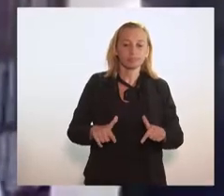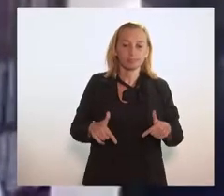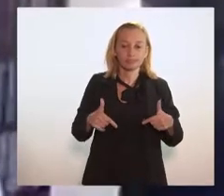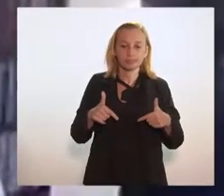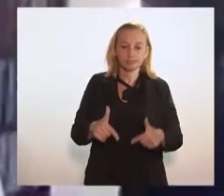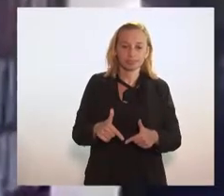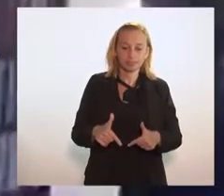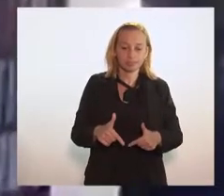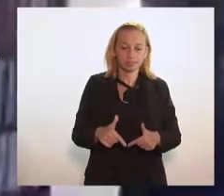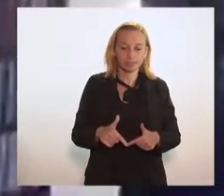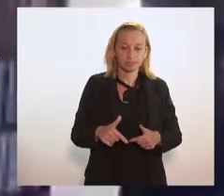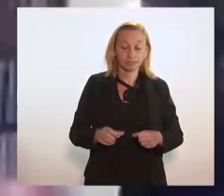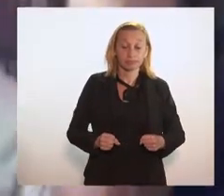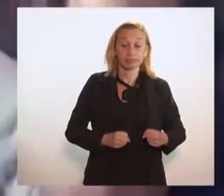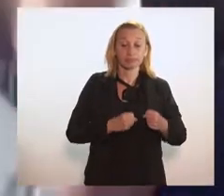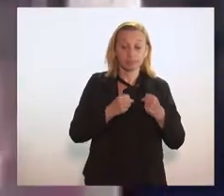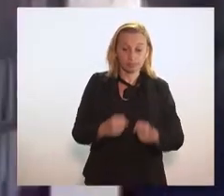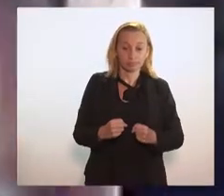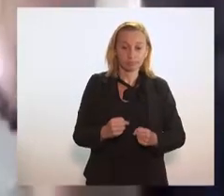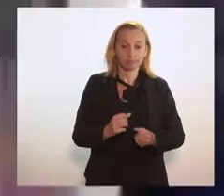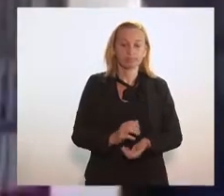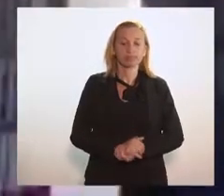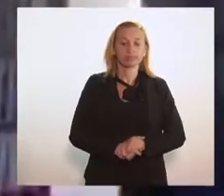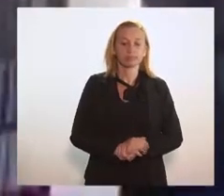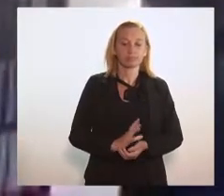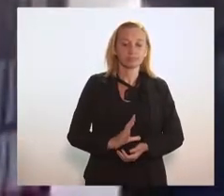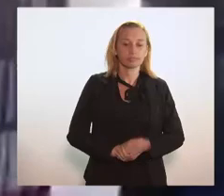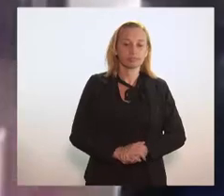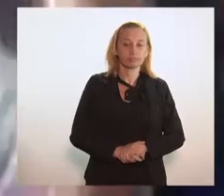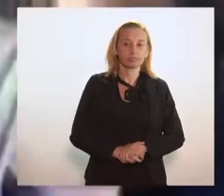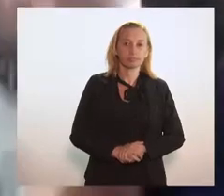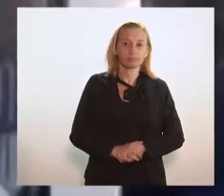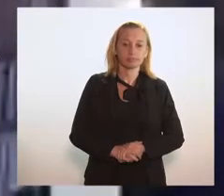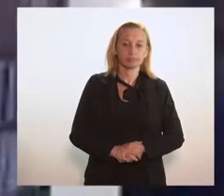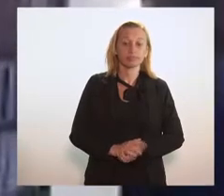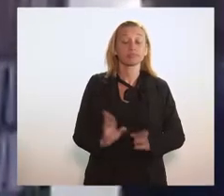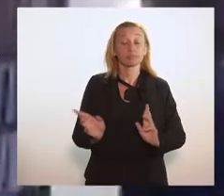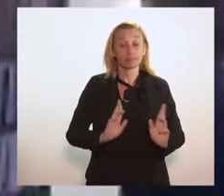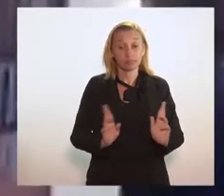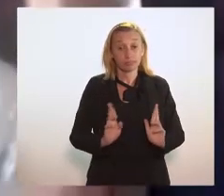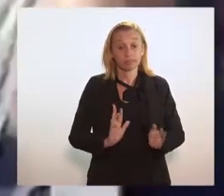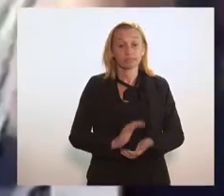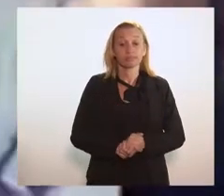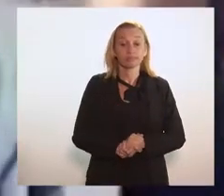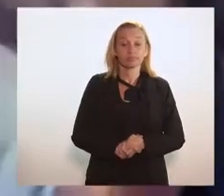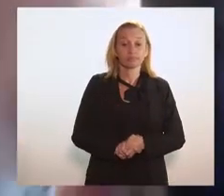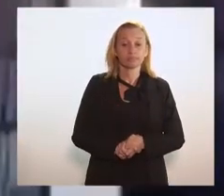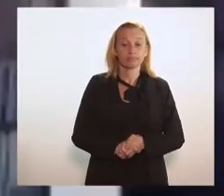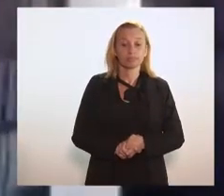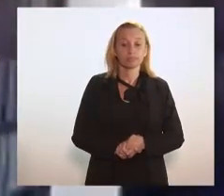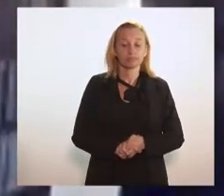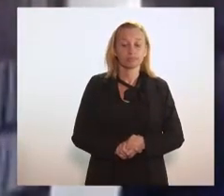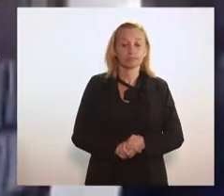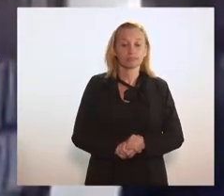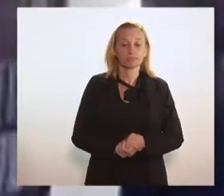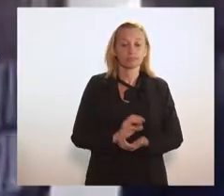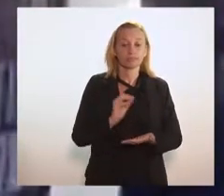uma posição, tem que adotar uma posição em relação ao